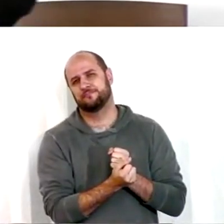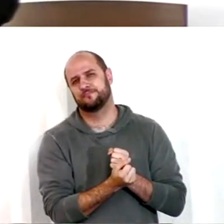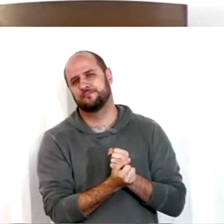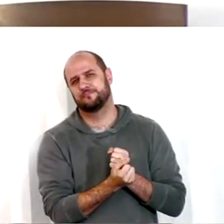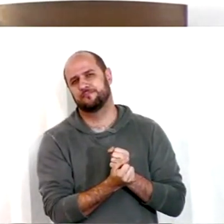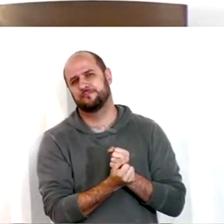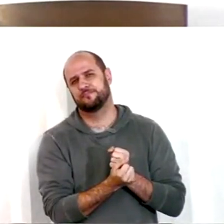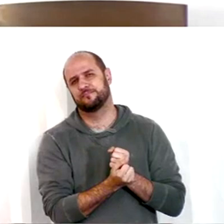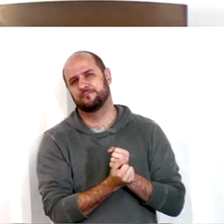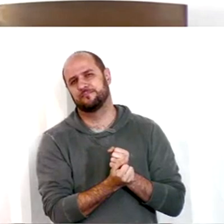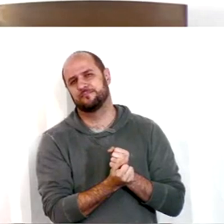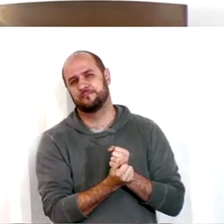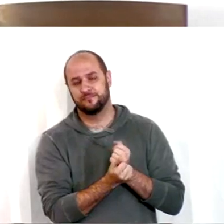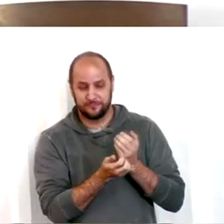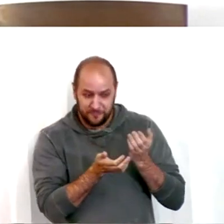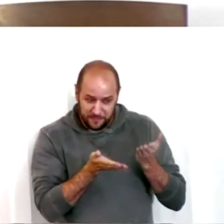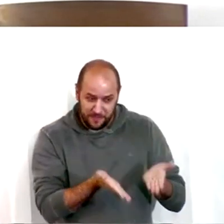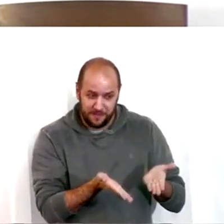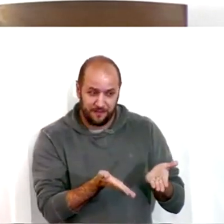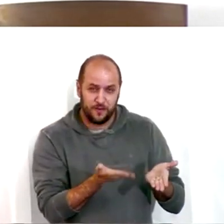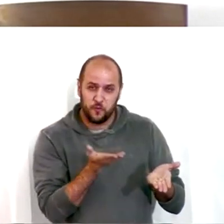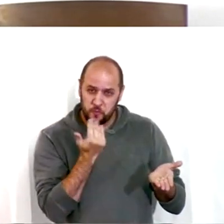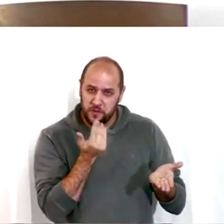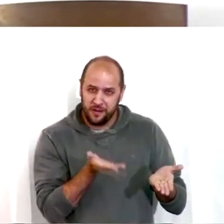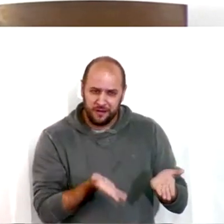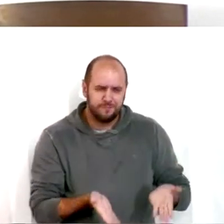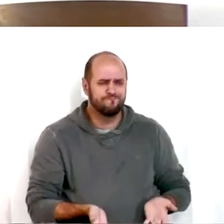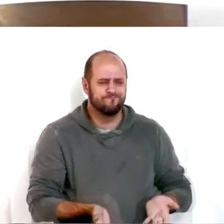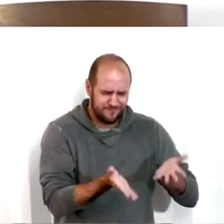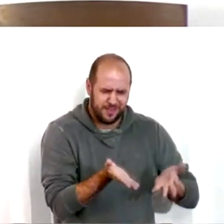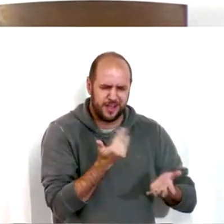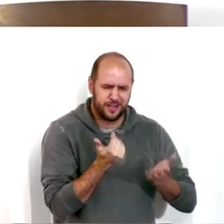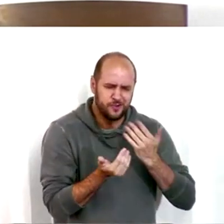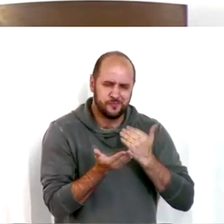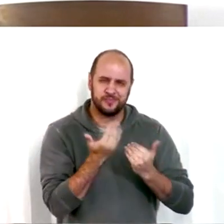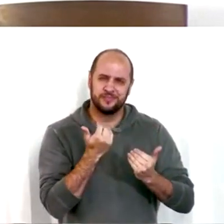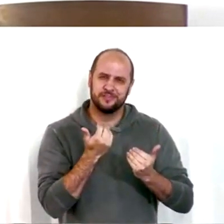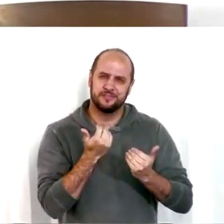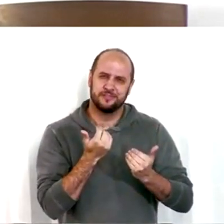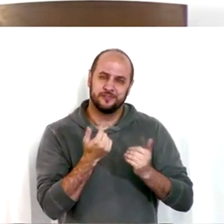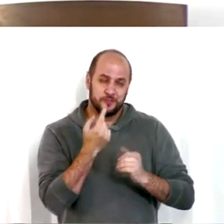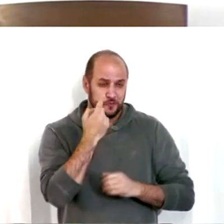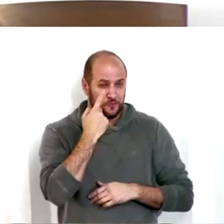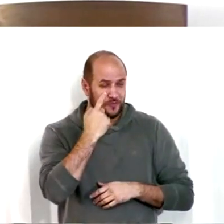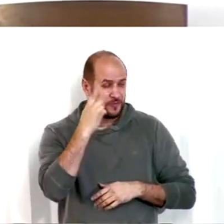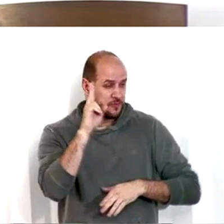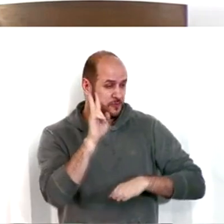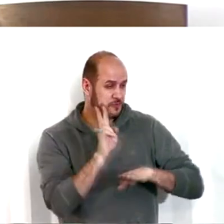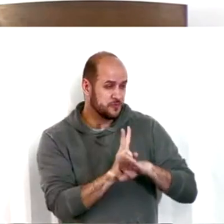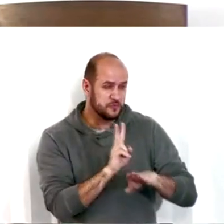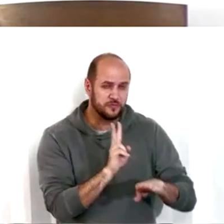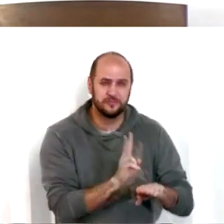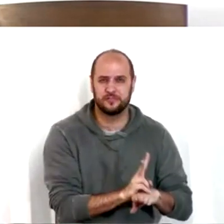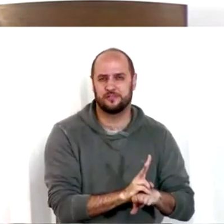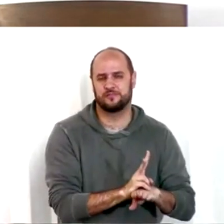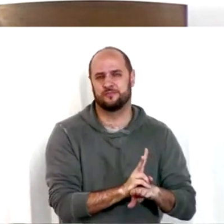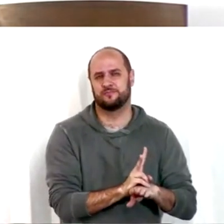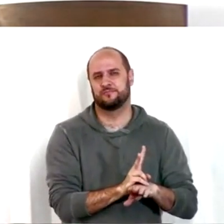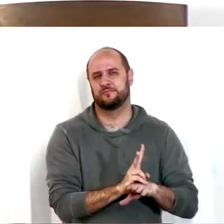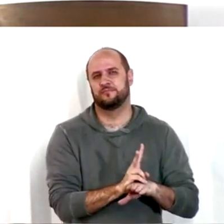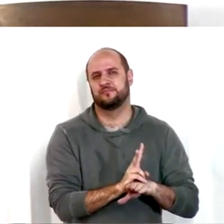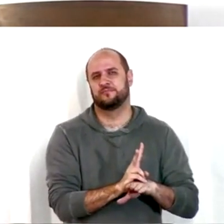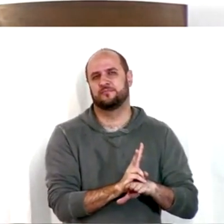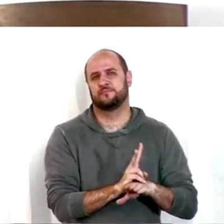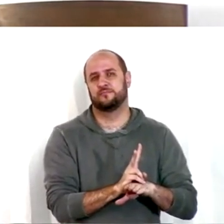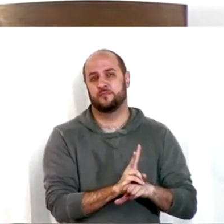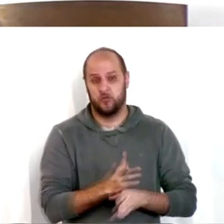Eis aí, farte-se com cuidado generoso e amoroso daquele que ainda não é